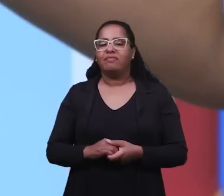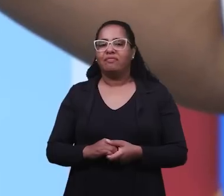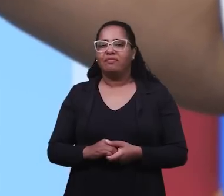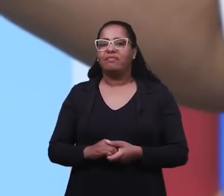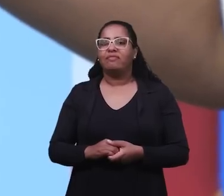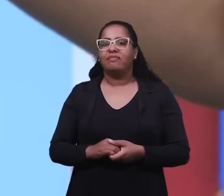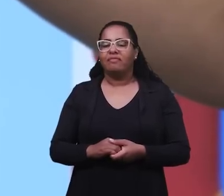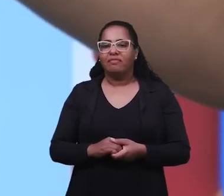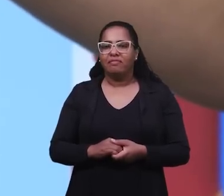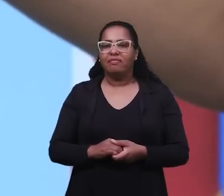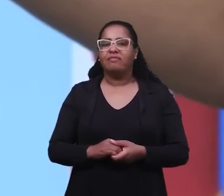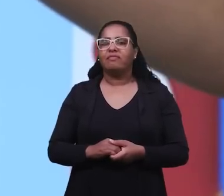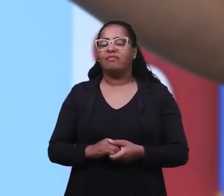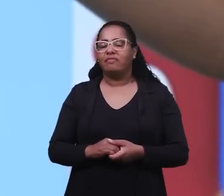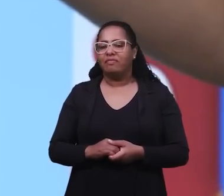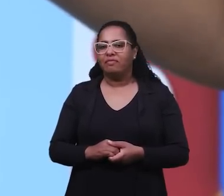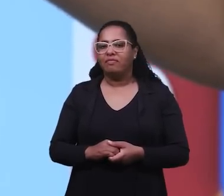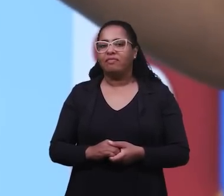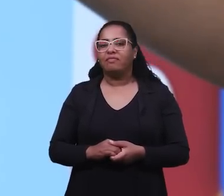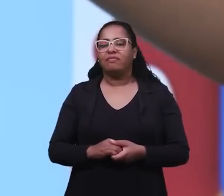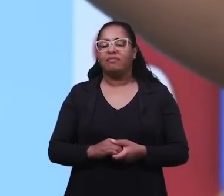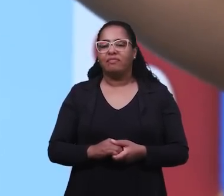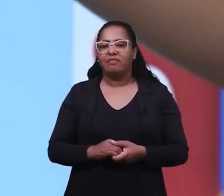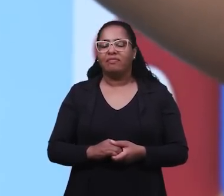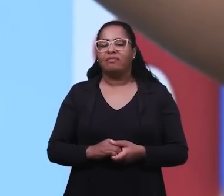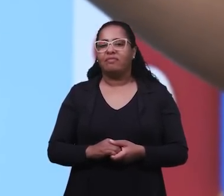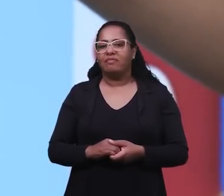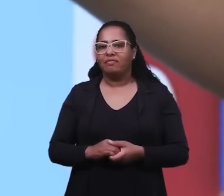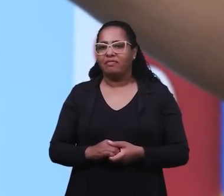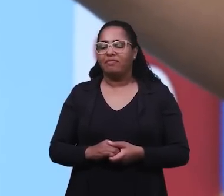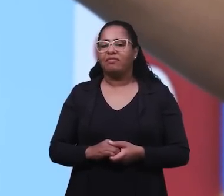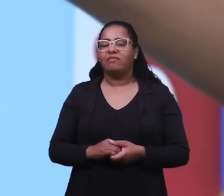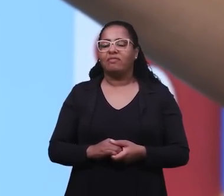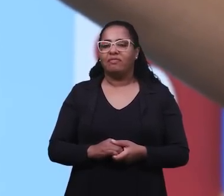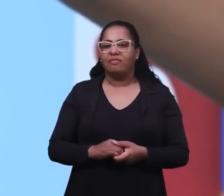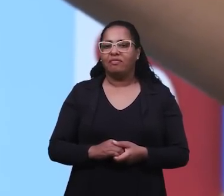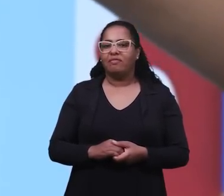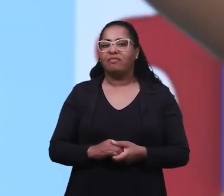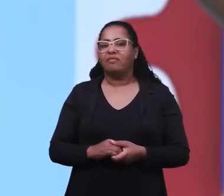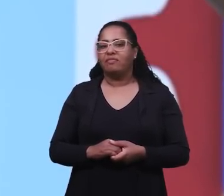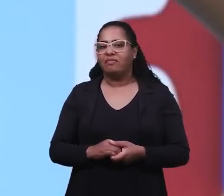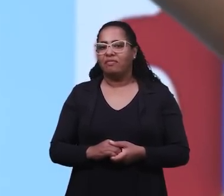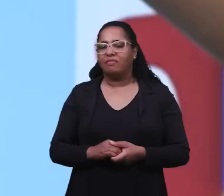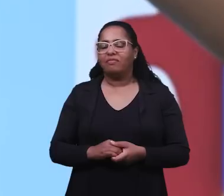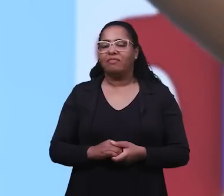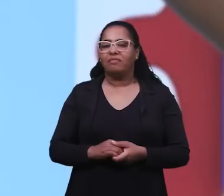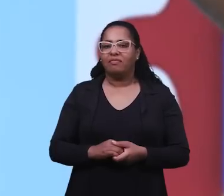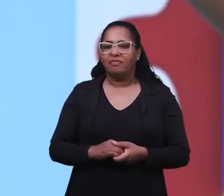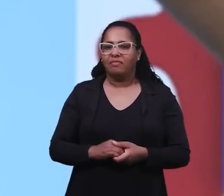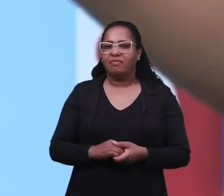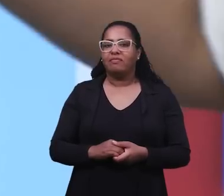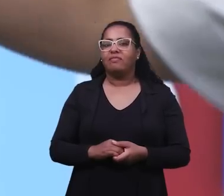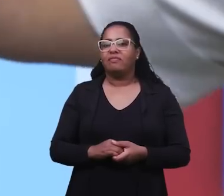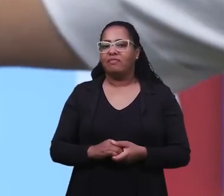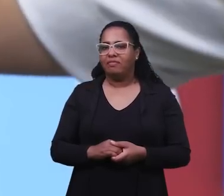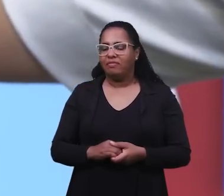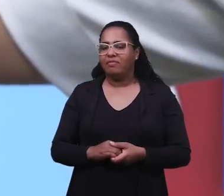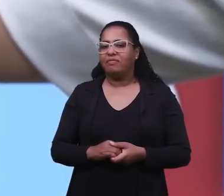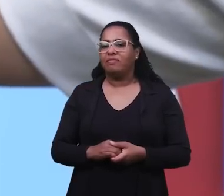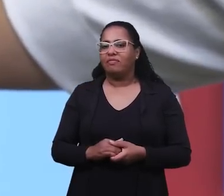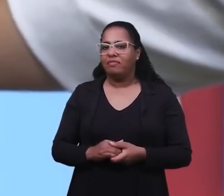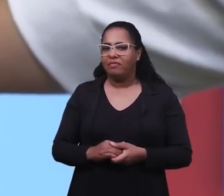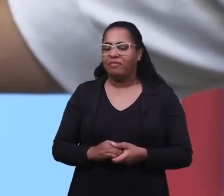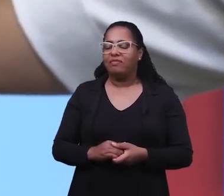do, lá, si, lá, sol, do, si, do,